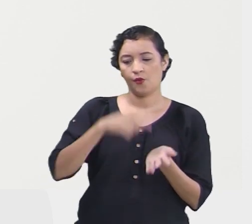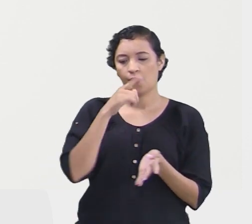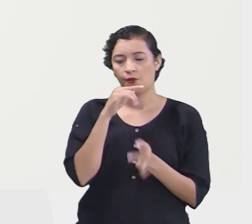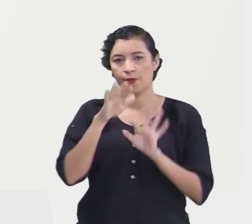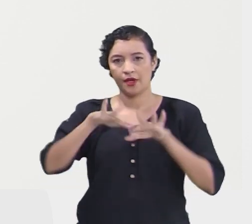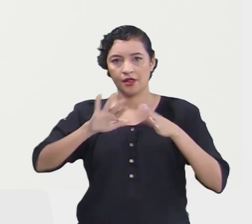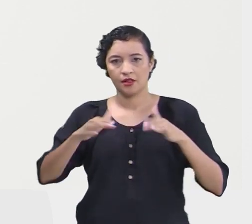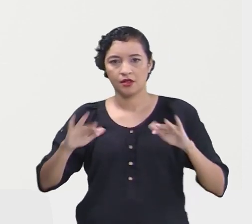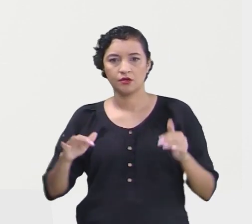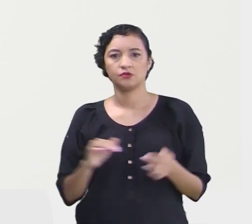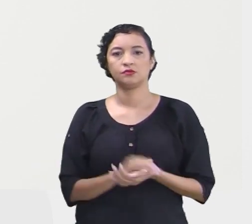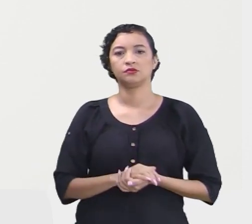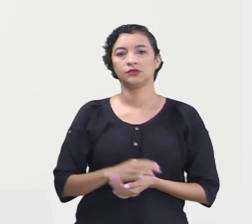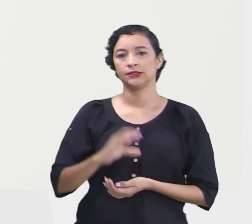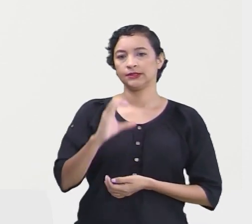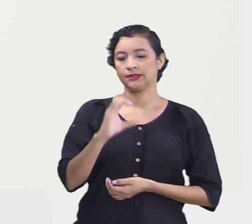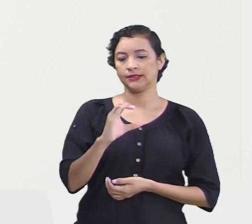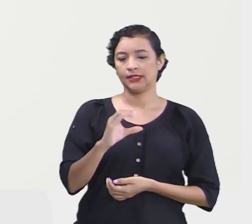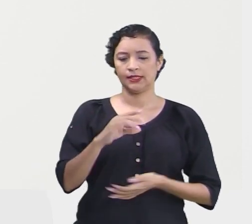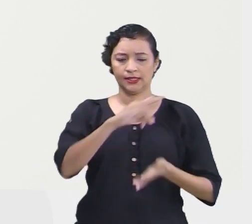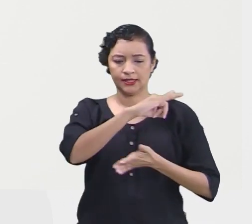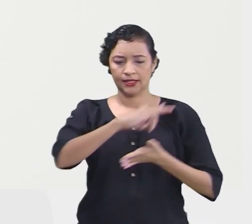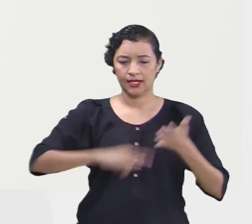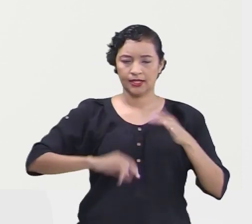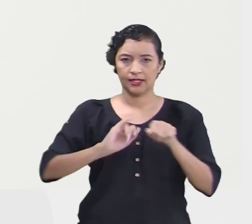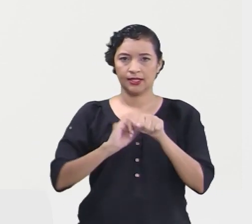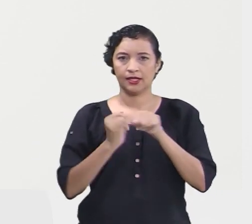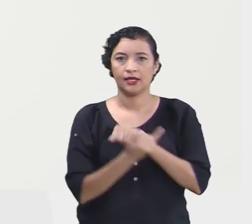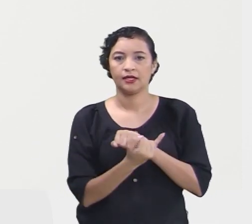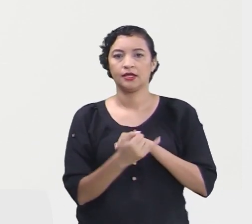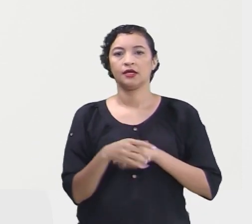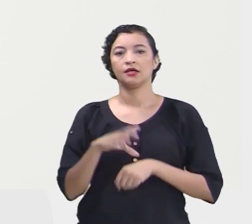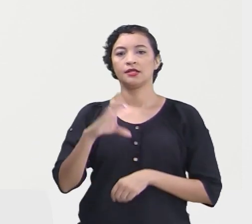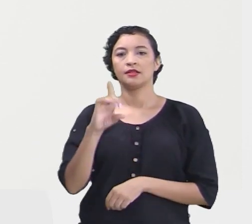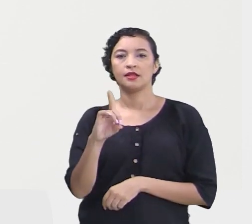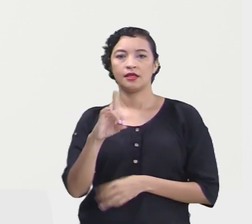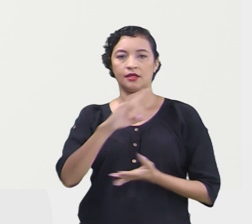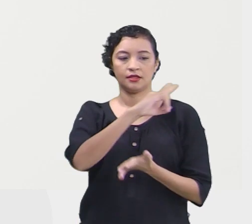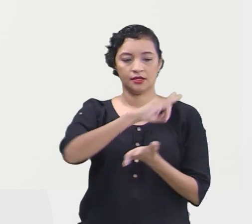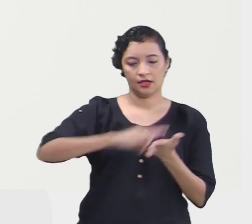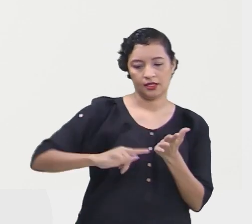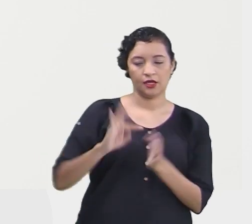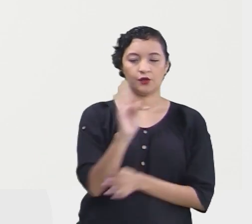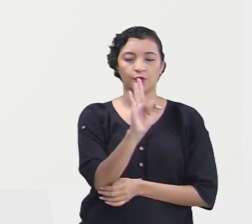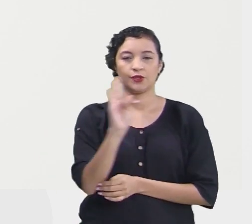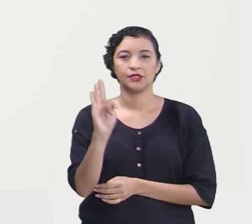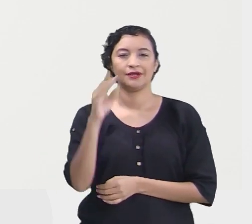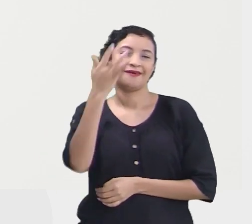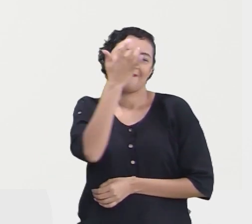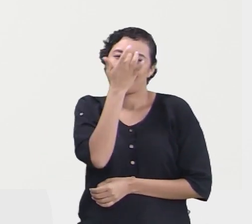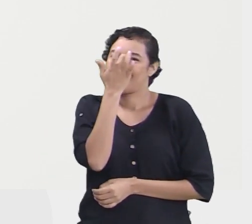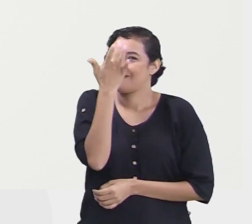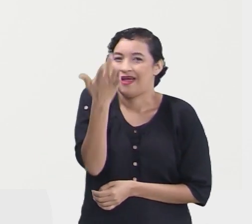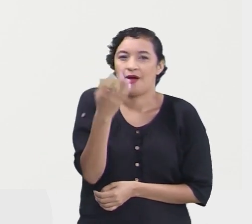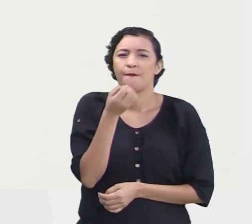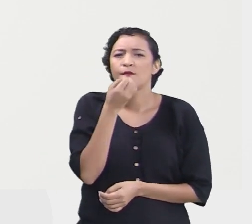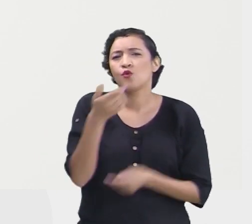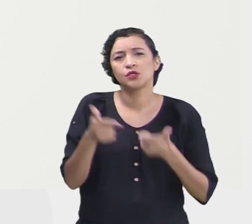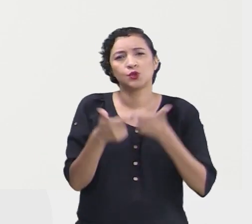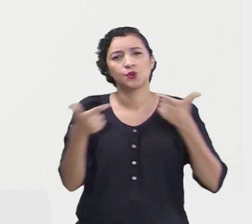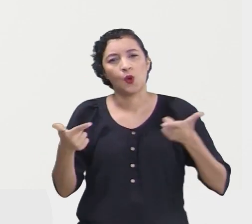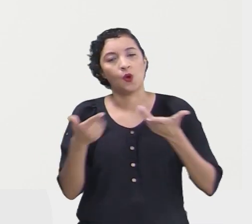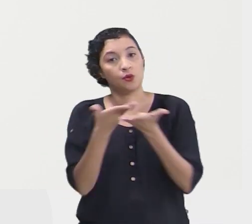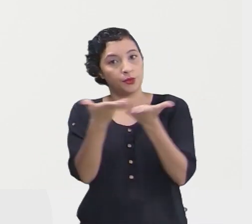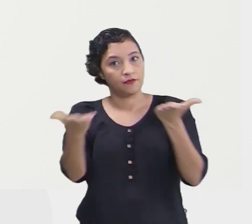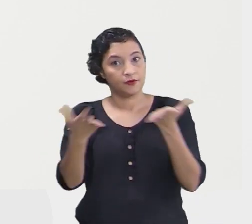Letra C, Tratado da Ilha. Letra D, Tratado de Tordesilhas. Está muito fácil. Eu desejo boa sorte,